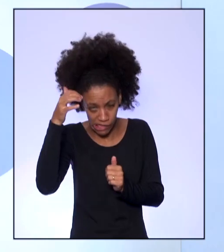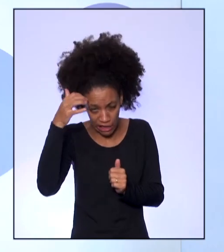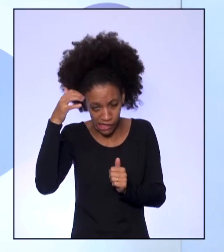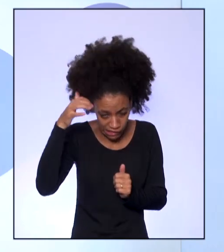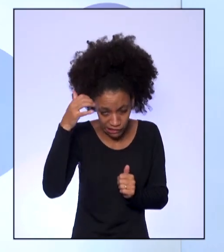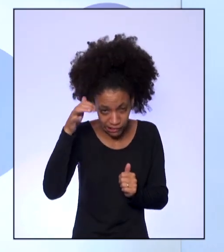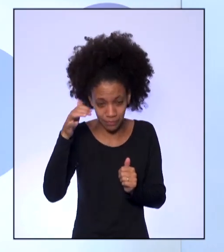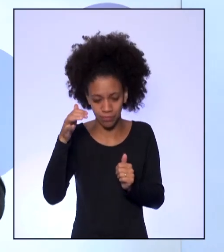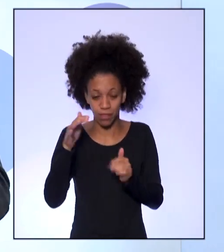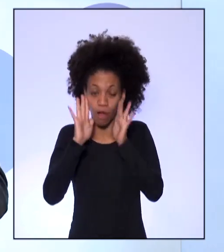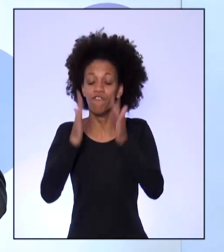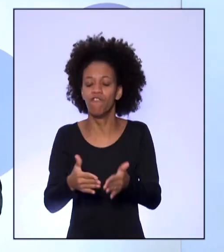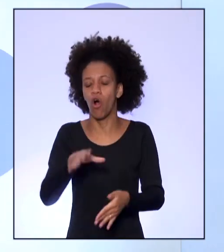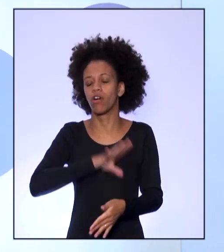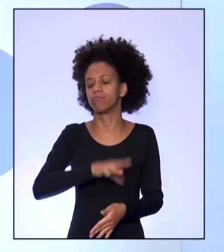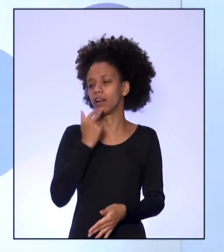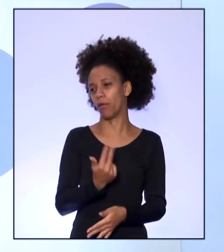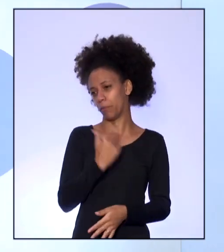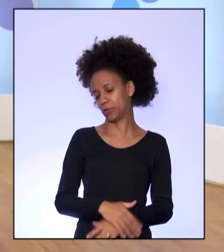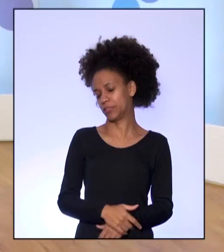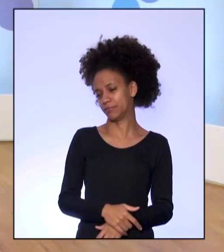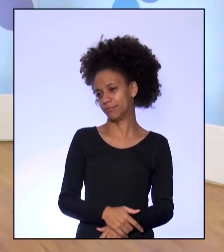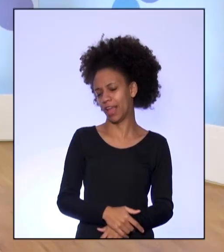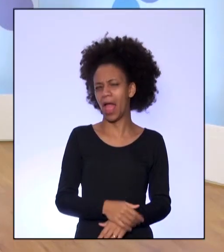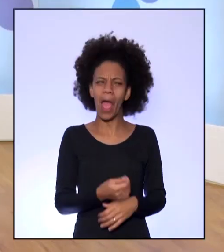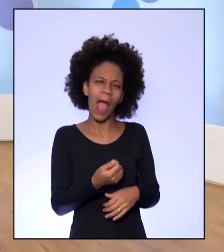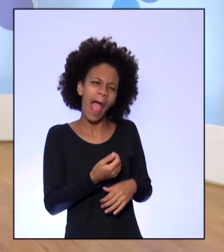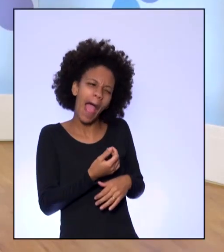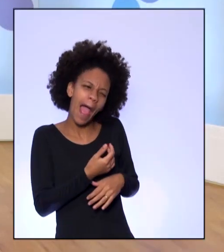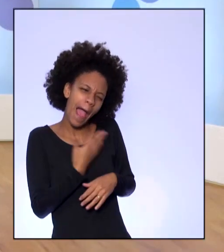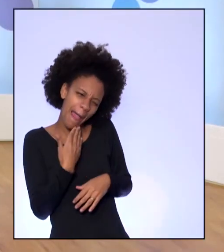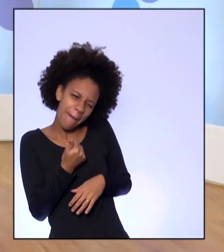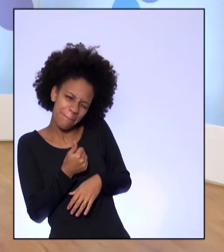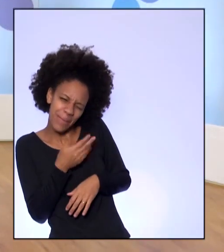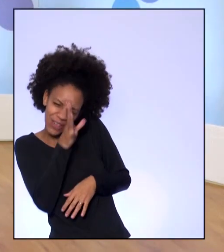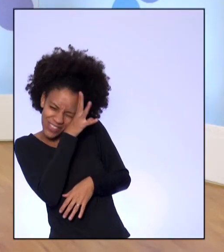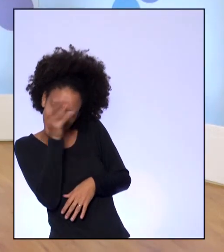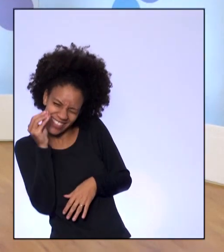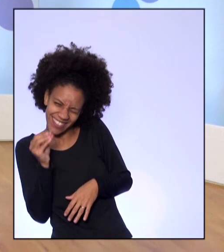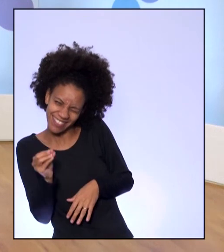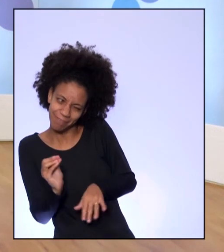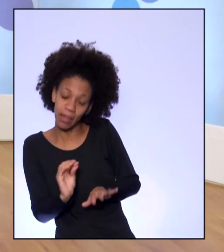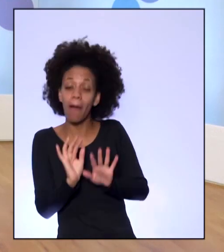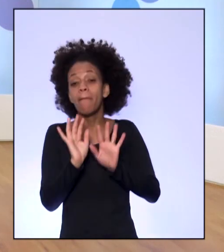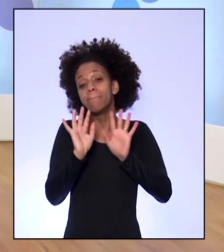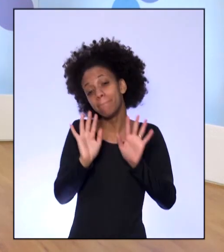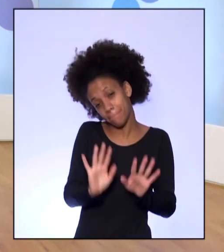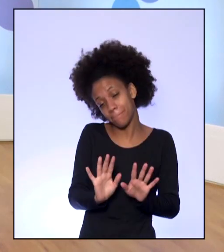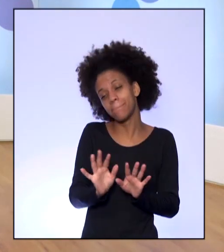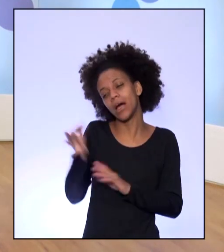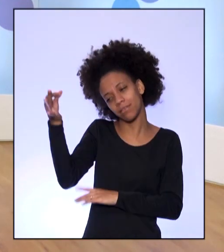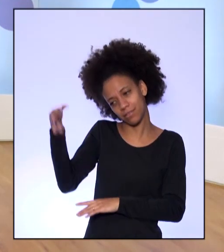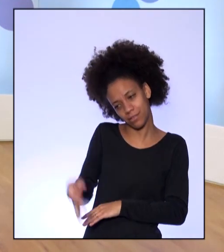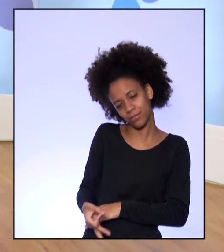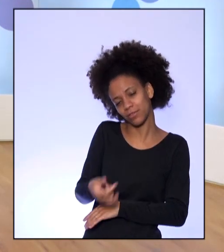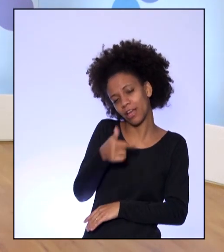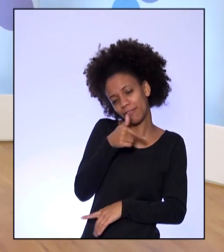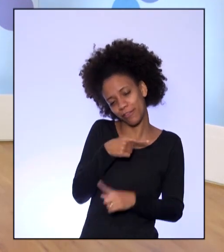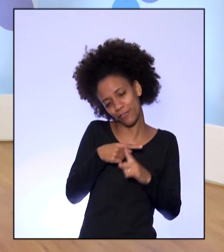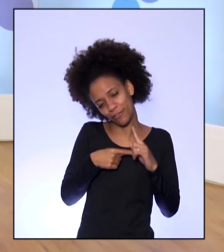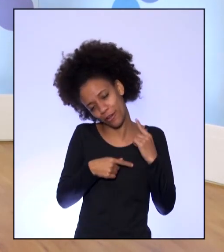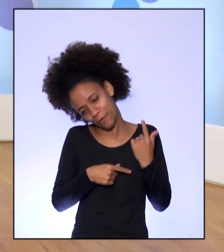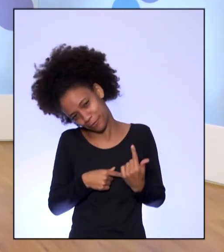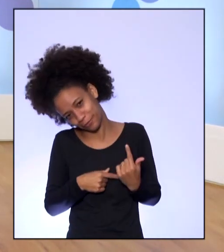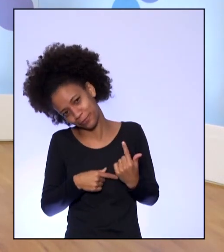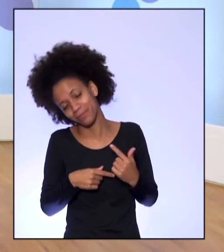não. Foca na língua portuguesa. Prefiro esquecer esse acontecimento. Prefiro Sim. esquecer. Mas o pessoal acertou. 7-1. Sim,